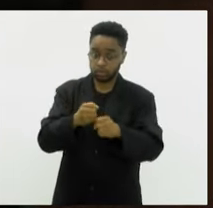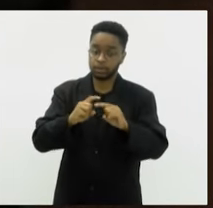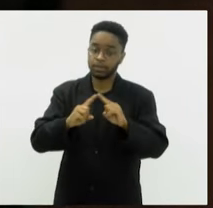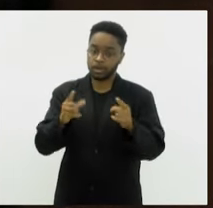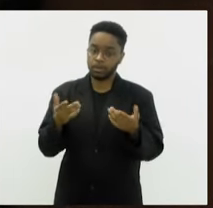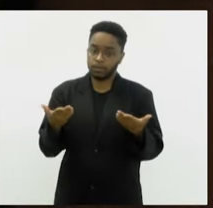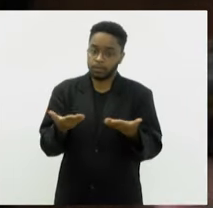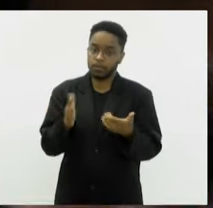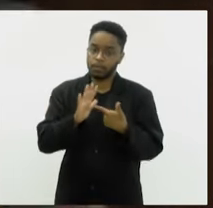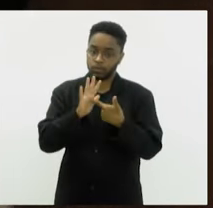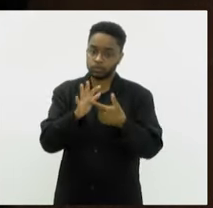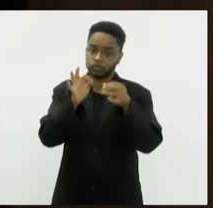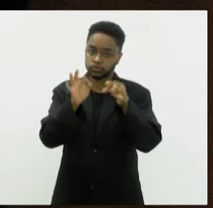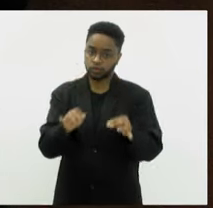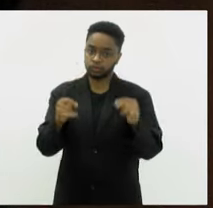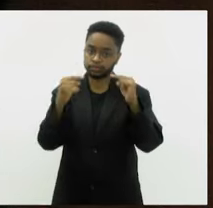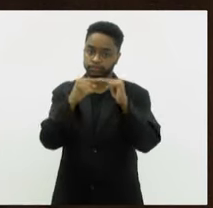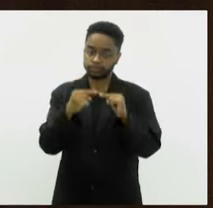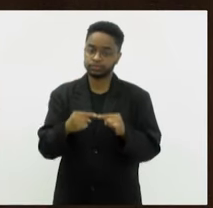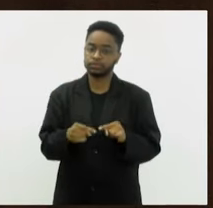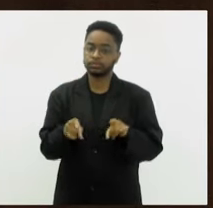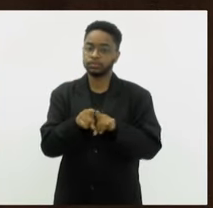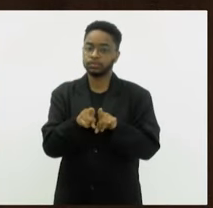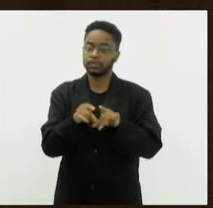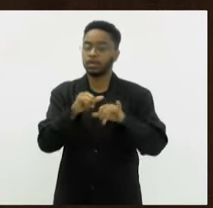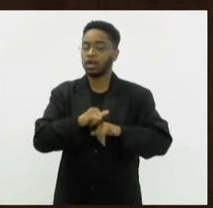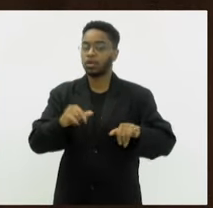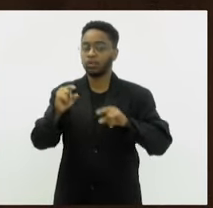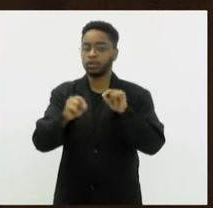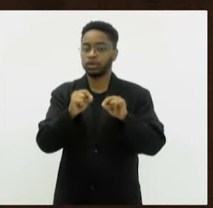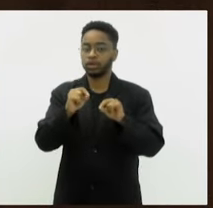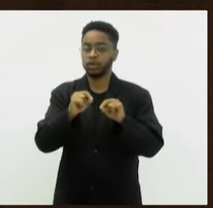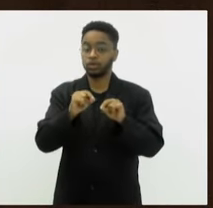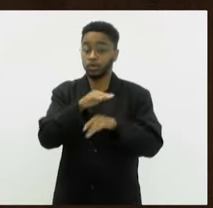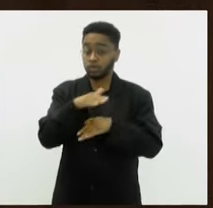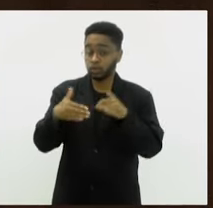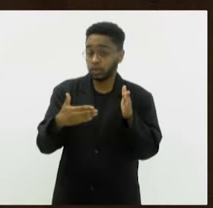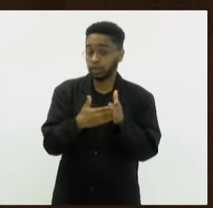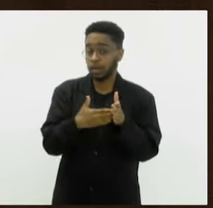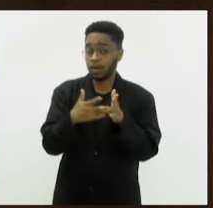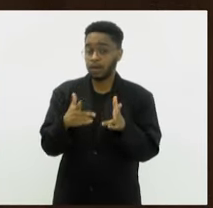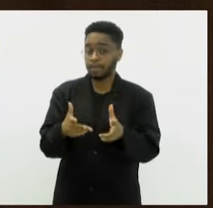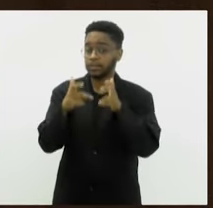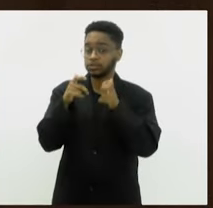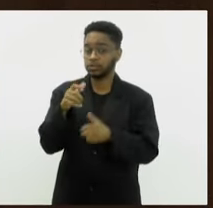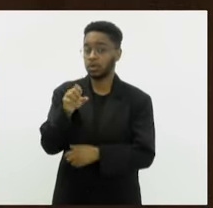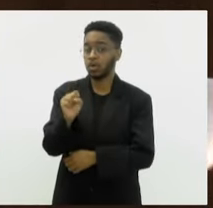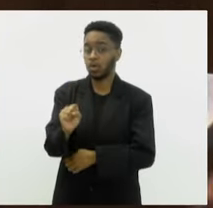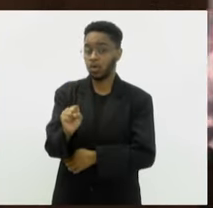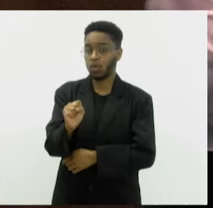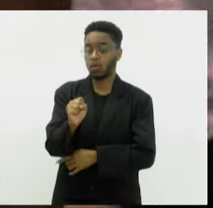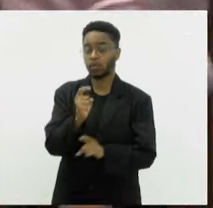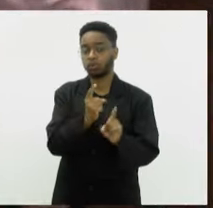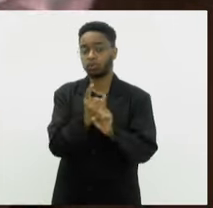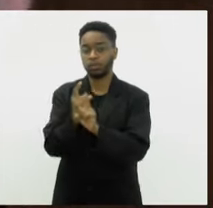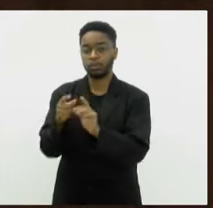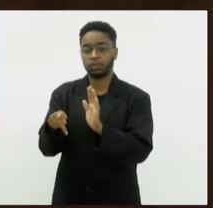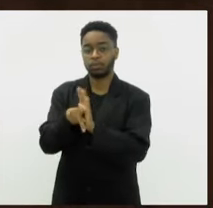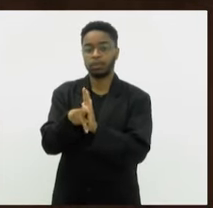confirmar e diz o seguinte: ao todo foram identificados 8 achados de